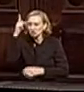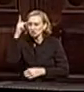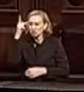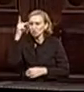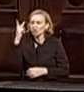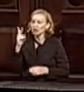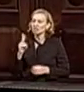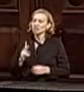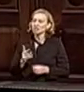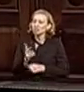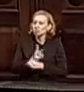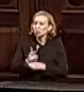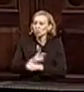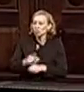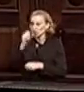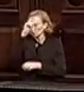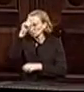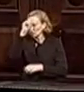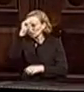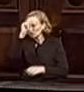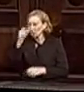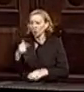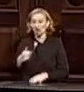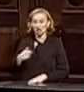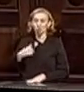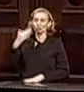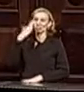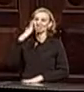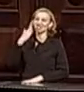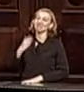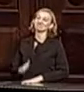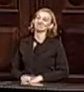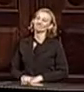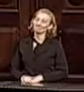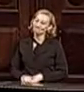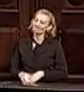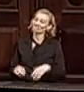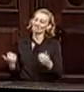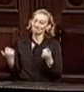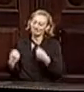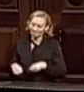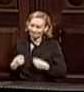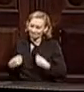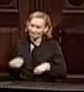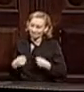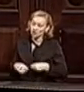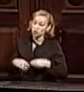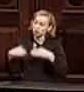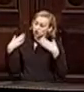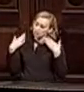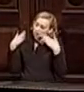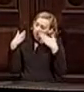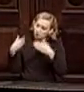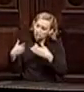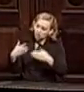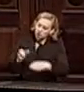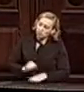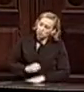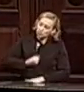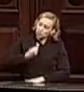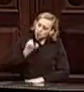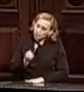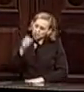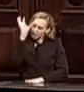limites inaceitáveis, é que eu entendo que é necessário realmente avançar na busca dessas